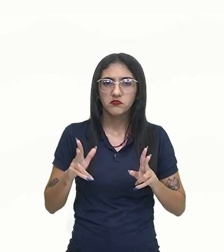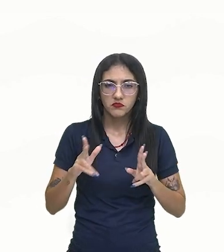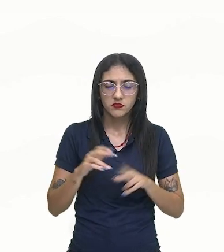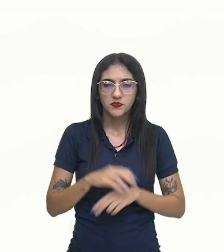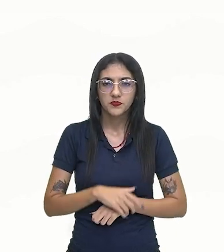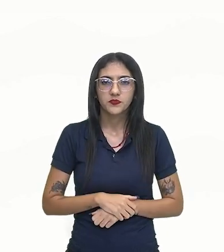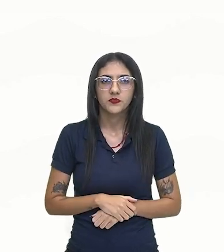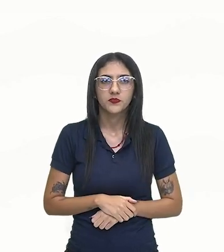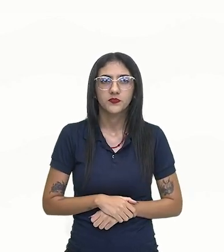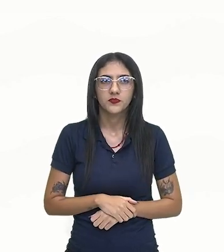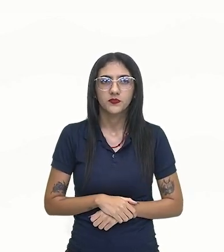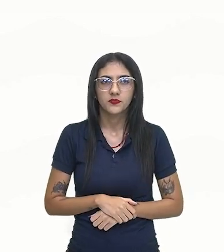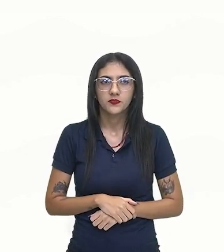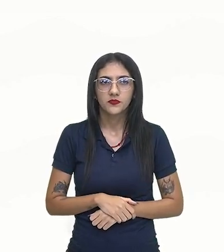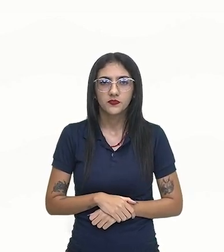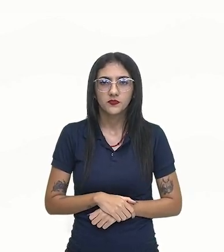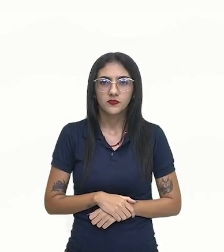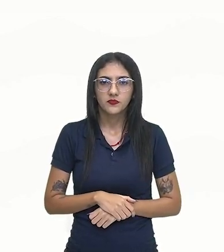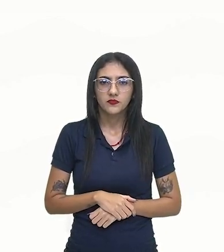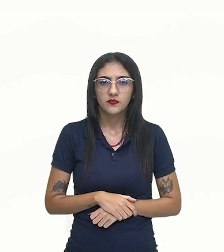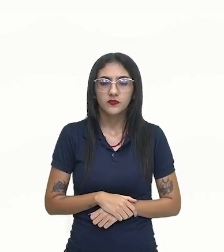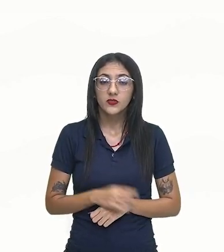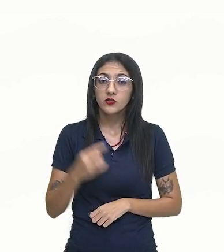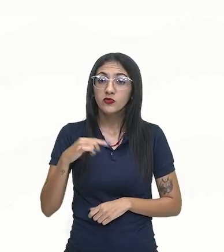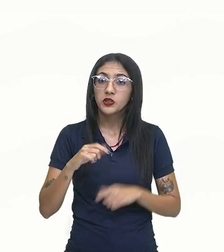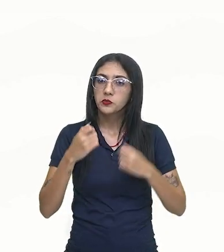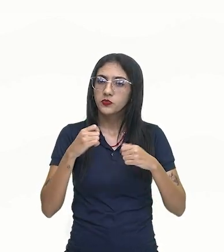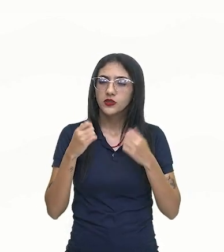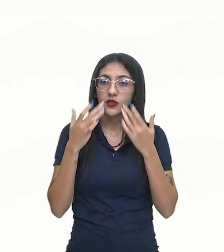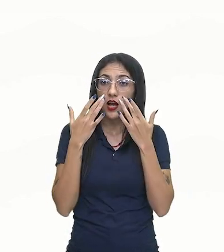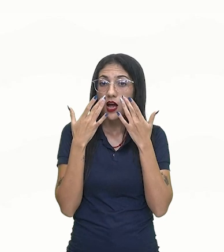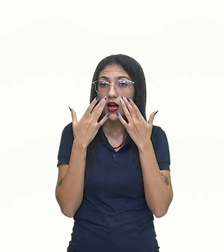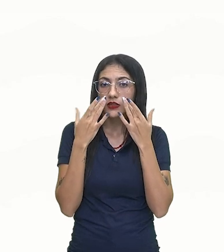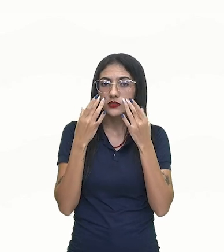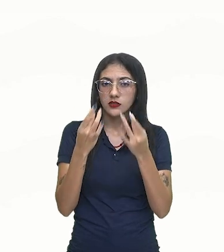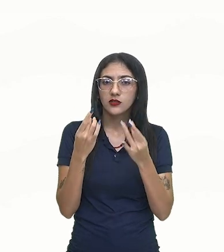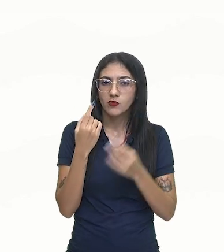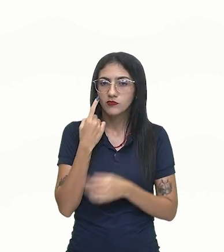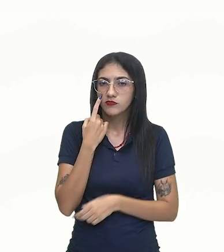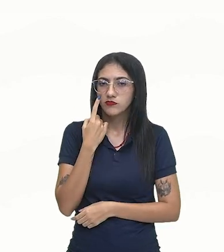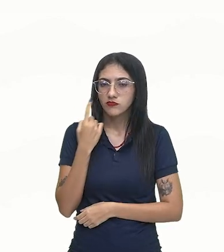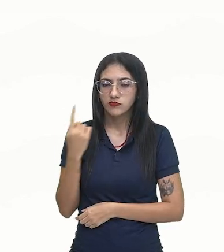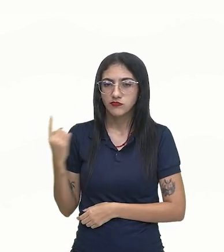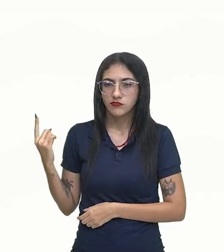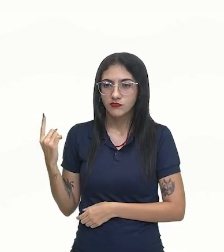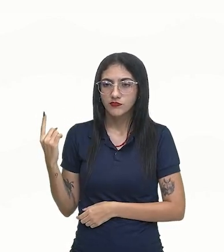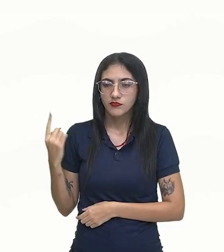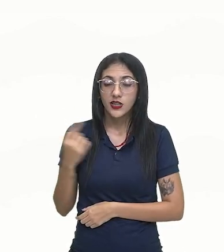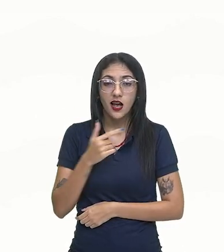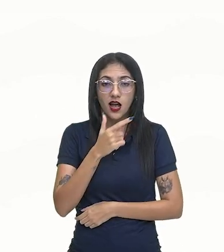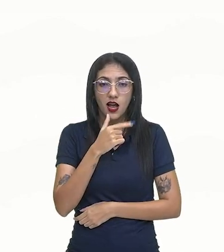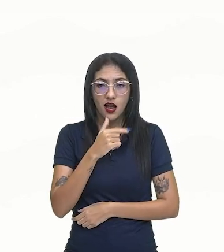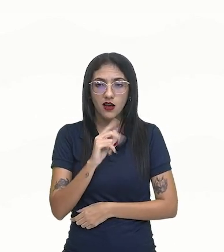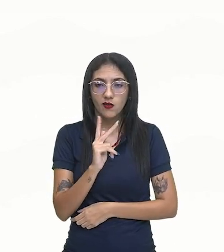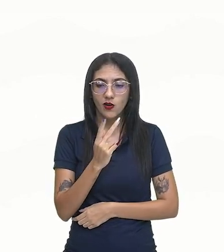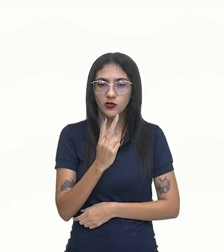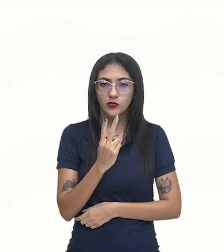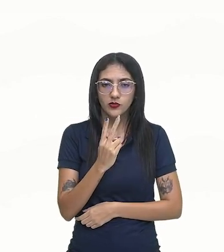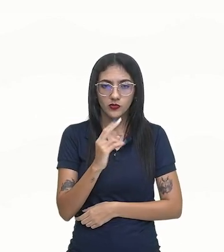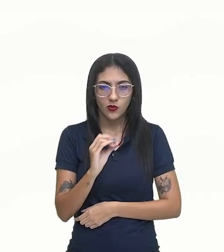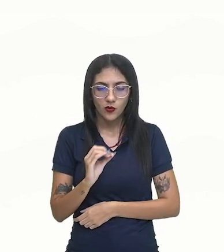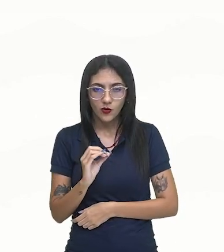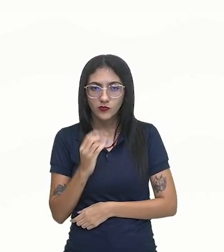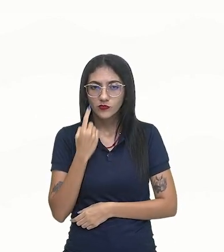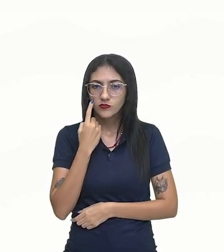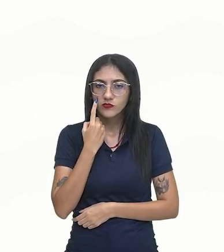né, vocês têm que observar bem, olha aqui um closezinho, né, a participação da água, a fotólise